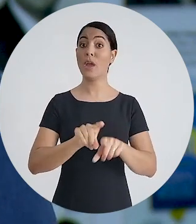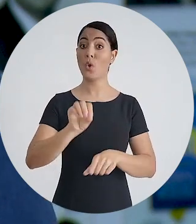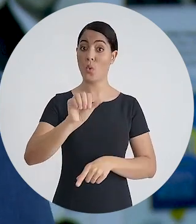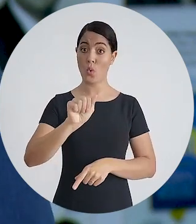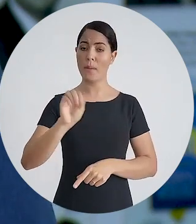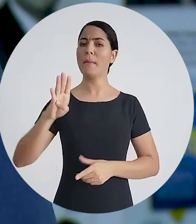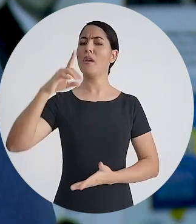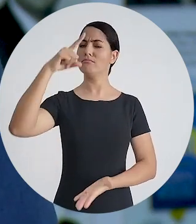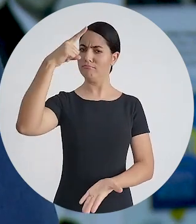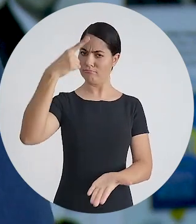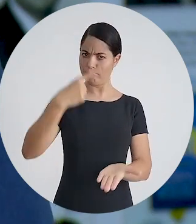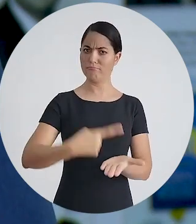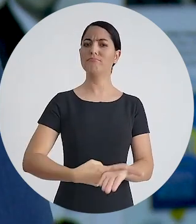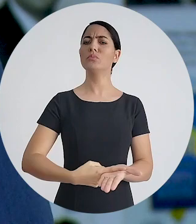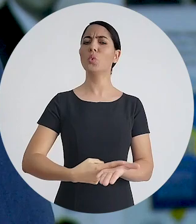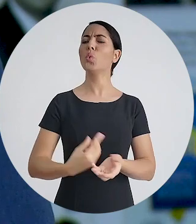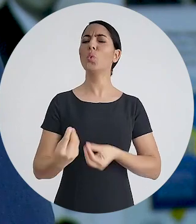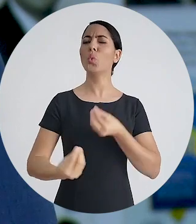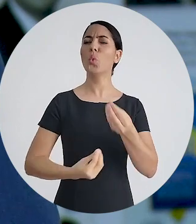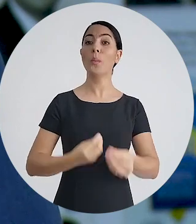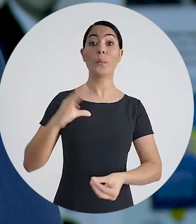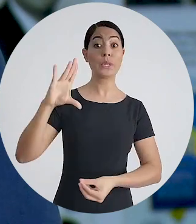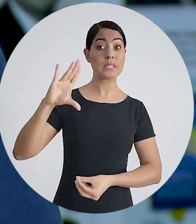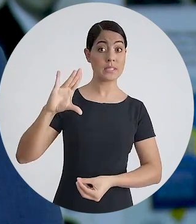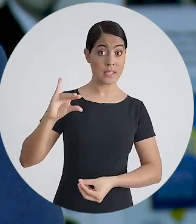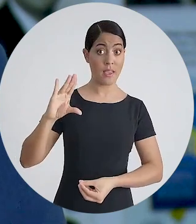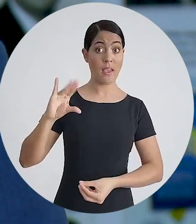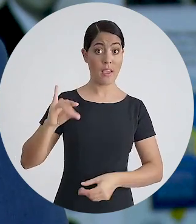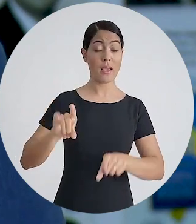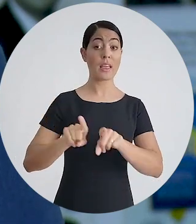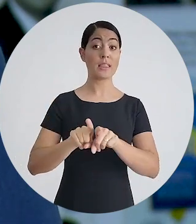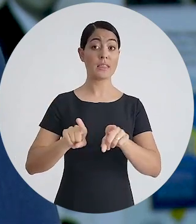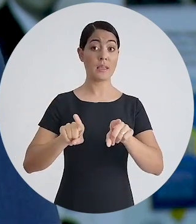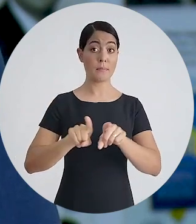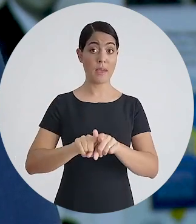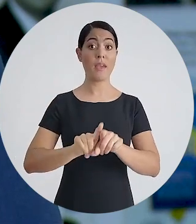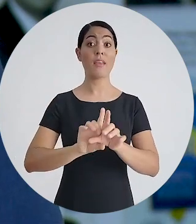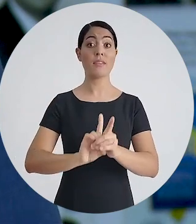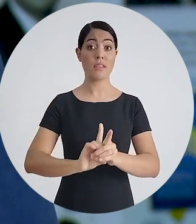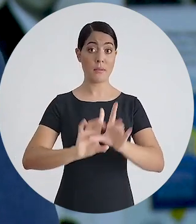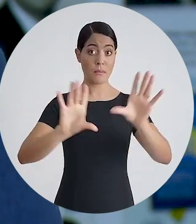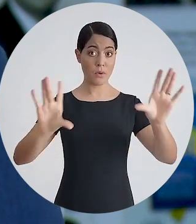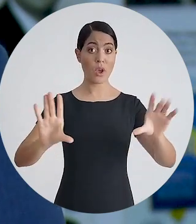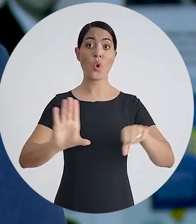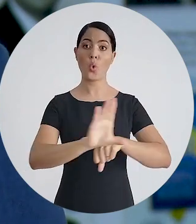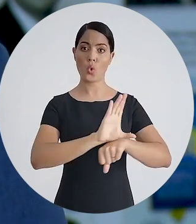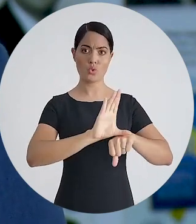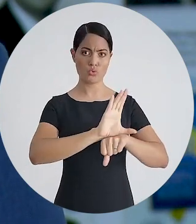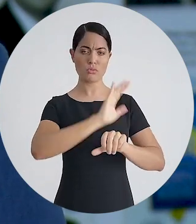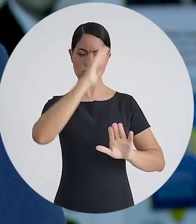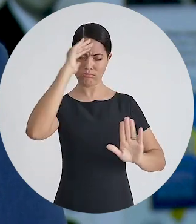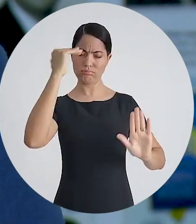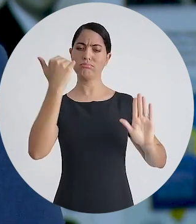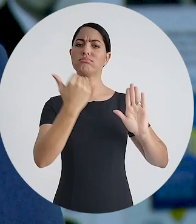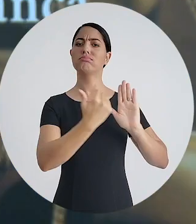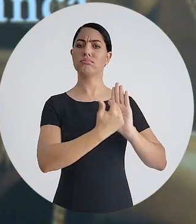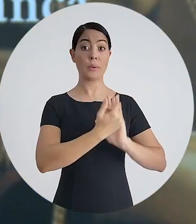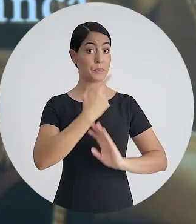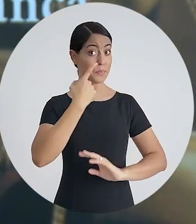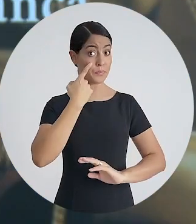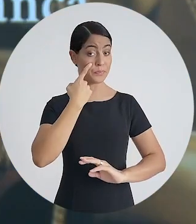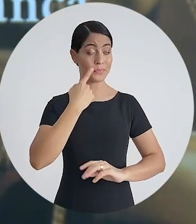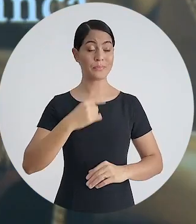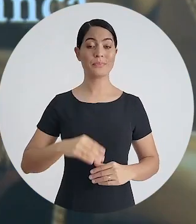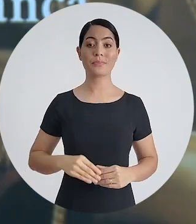que a instituição tem com a ciência, com a democracia e principalmente com a Constituição. Veja.